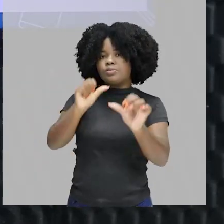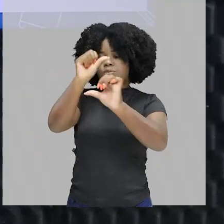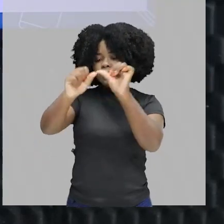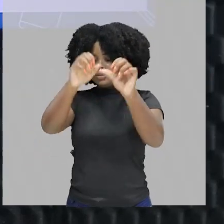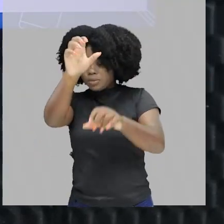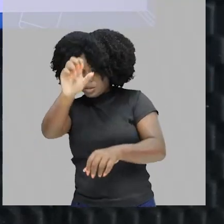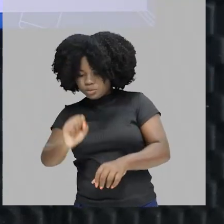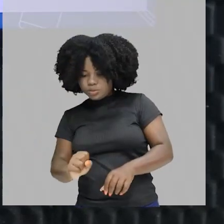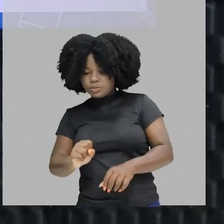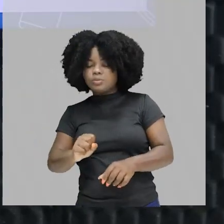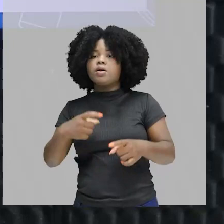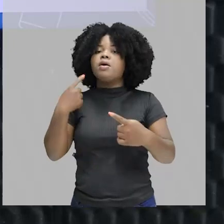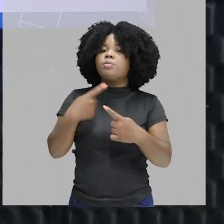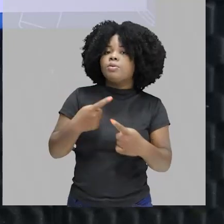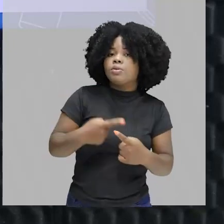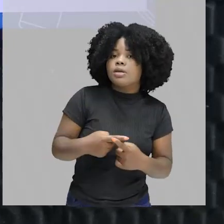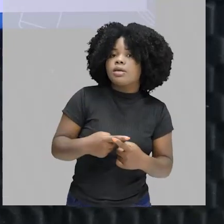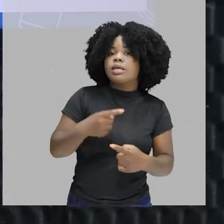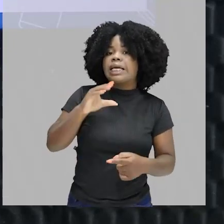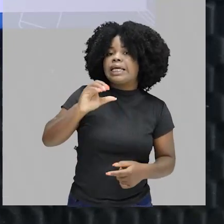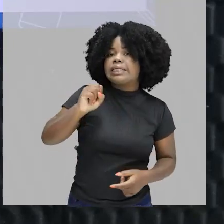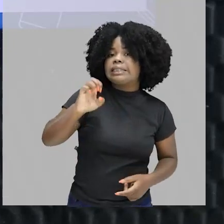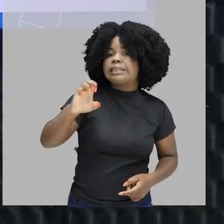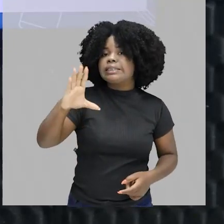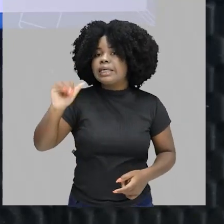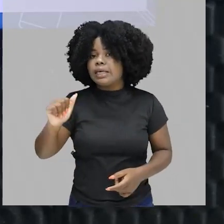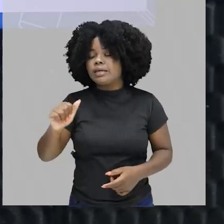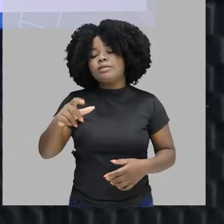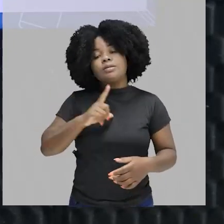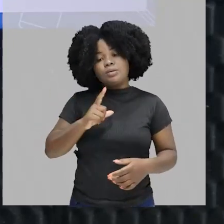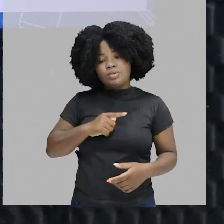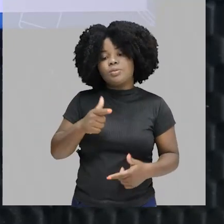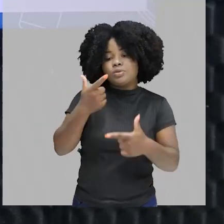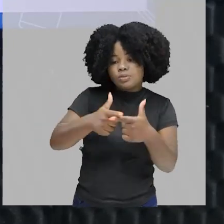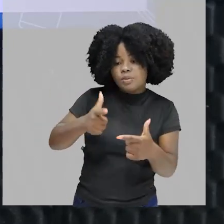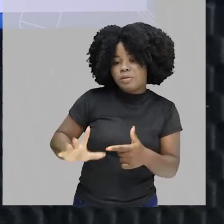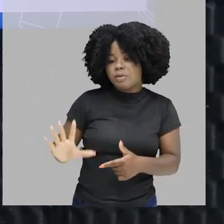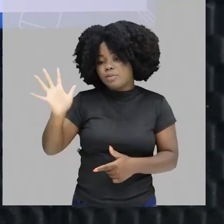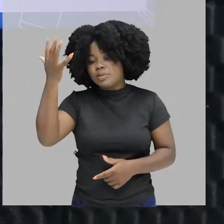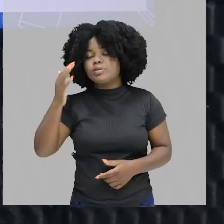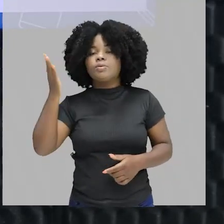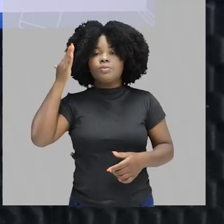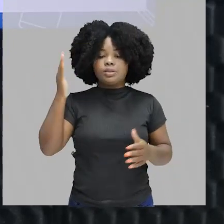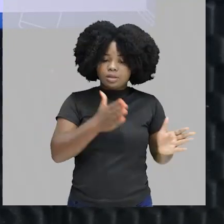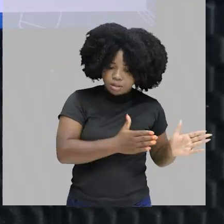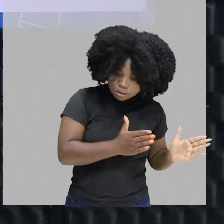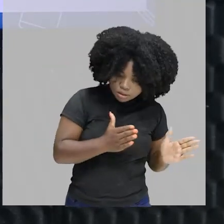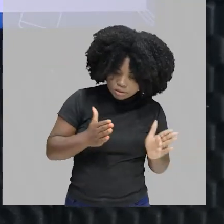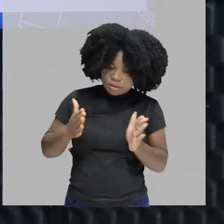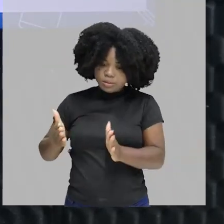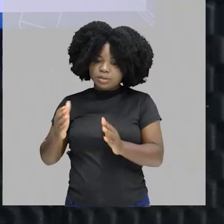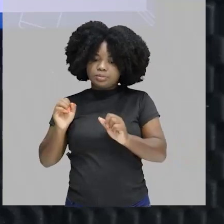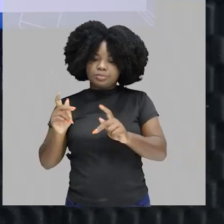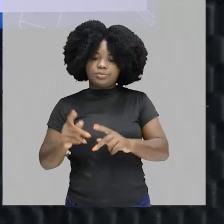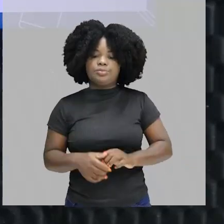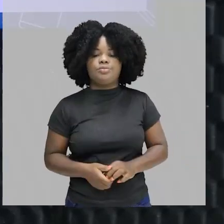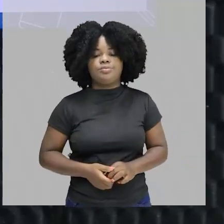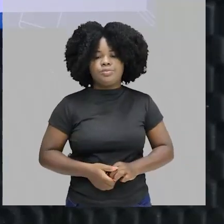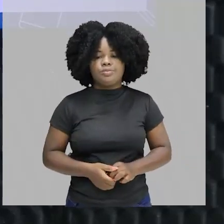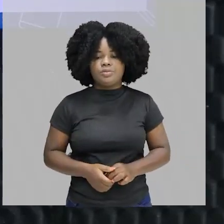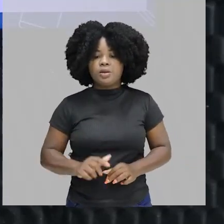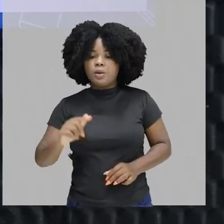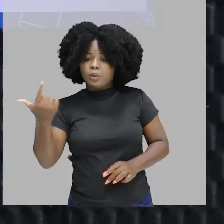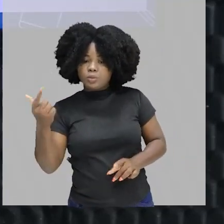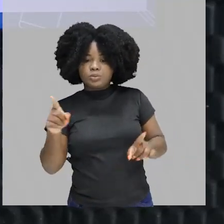intensificadas pela seca. Então nós temos aí um aspecto climático, beleza? Então entenda este processo como migração. Um